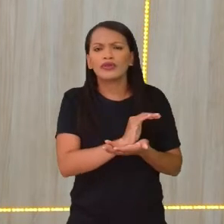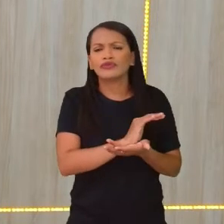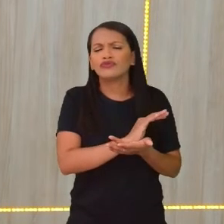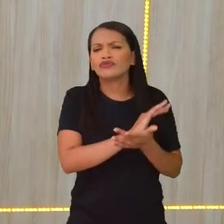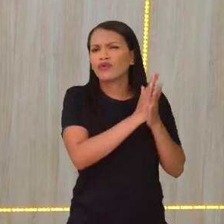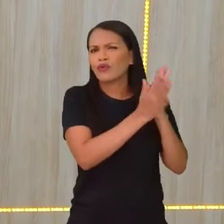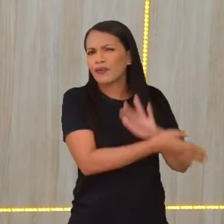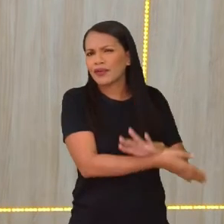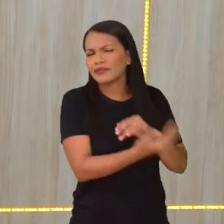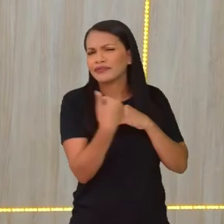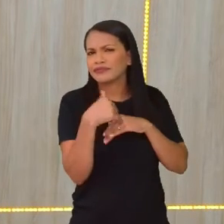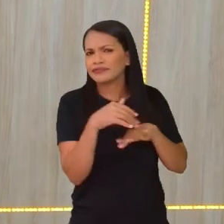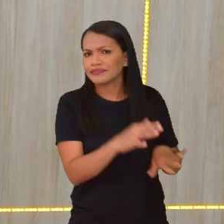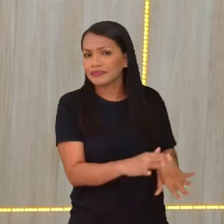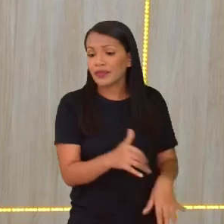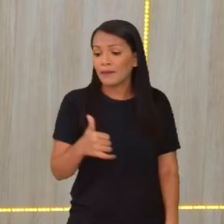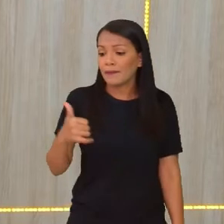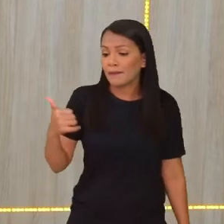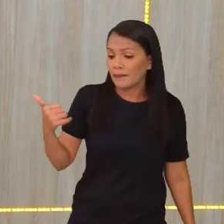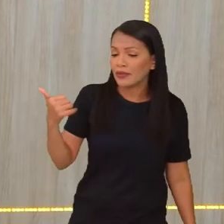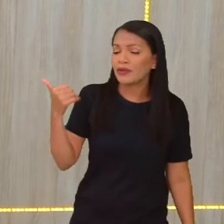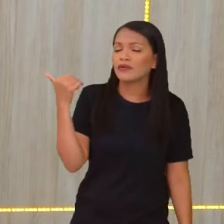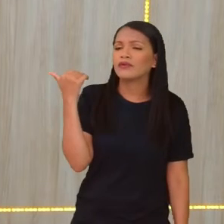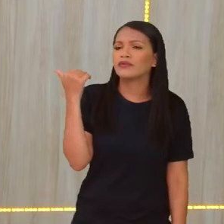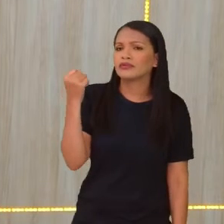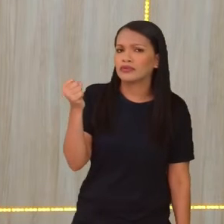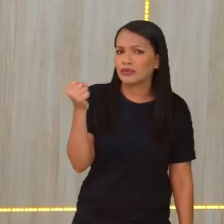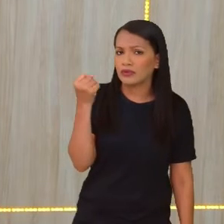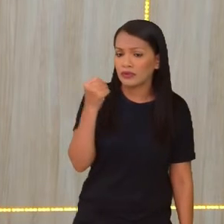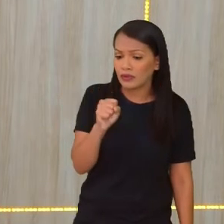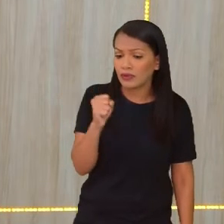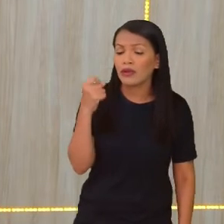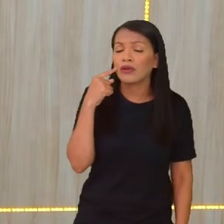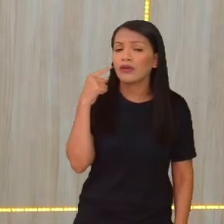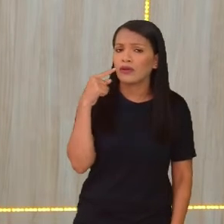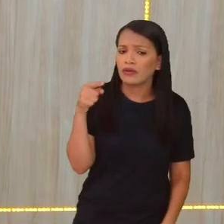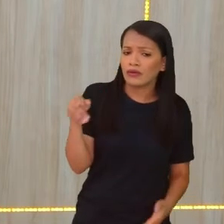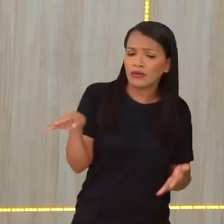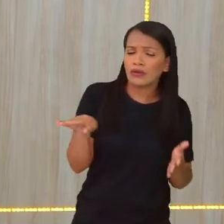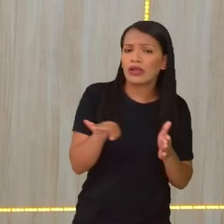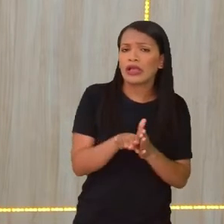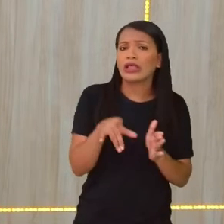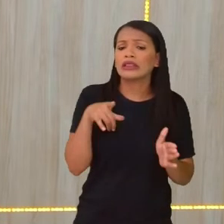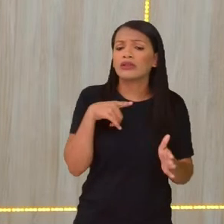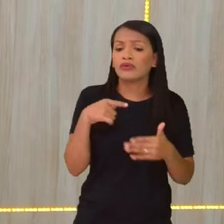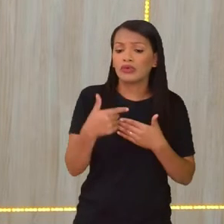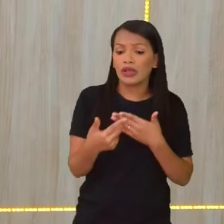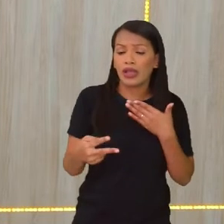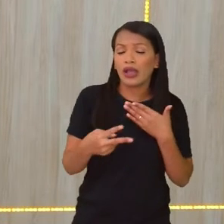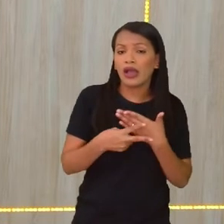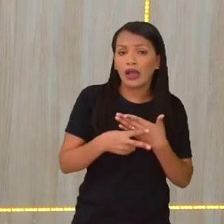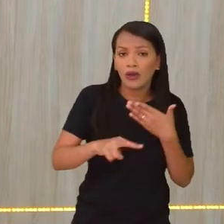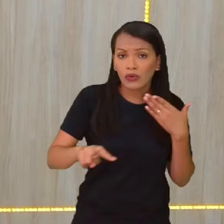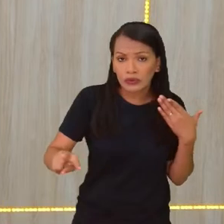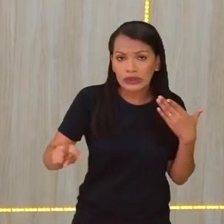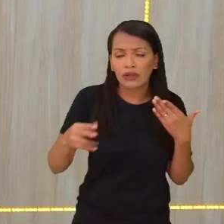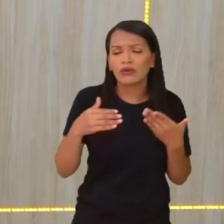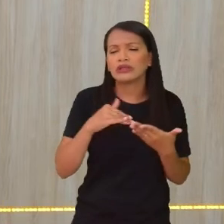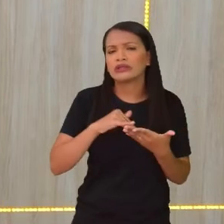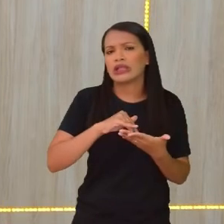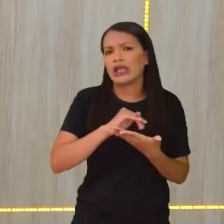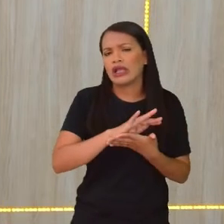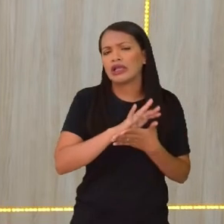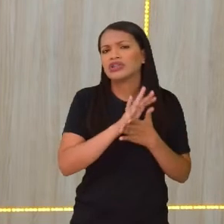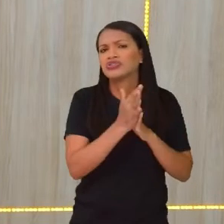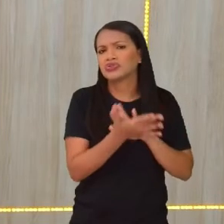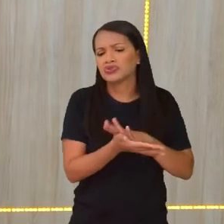de 1888 para cá, ela vem tendo aí as consequências dessa exclusão, que